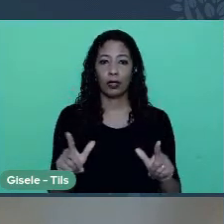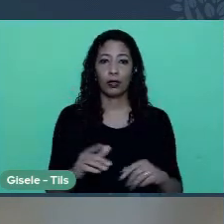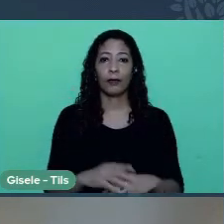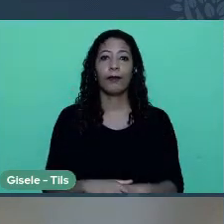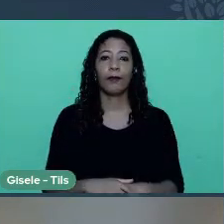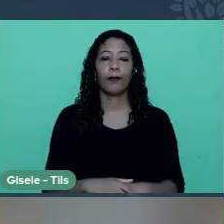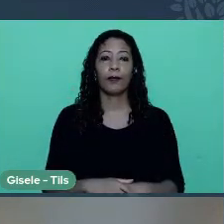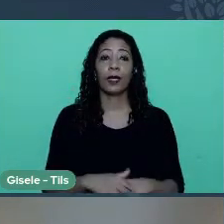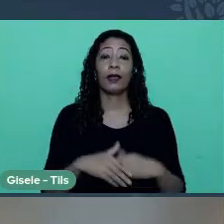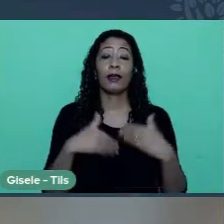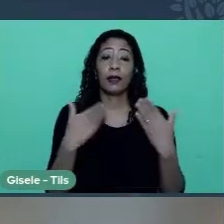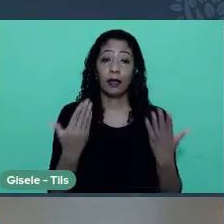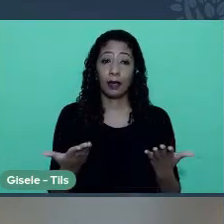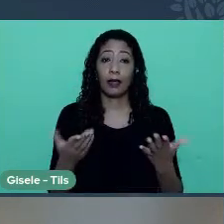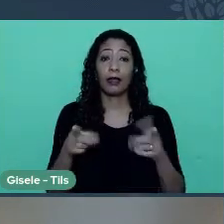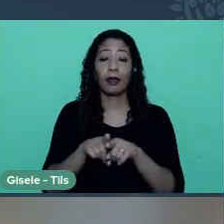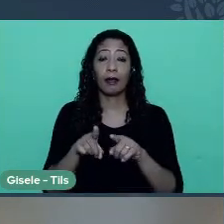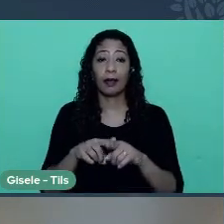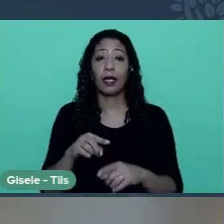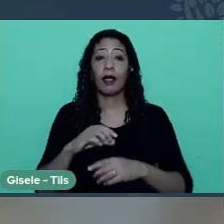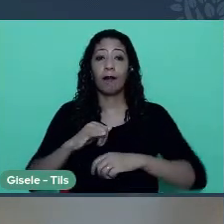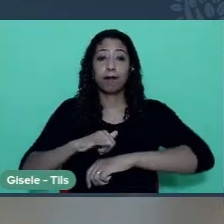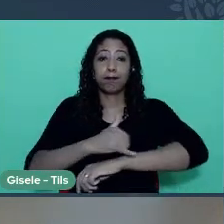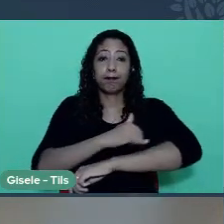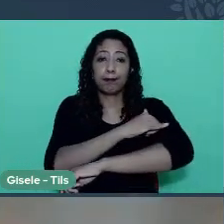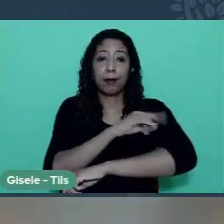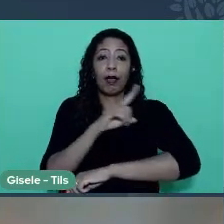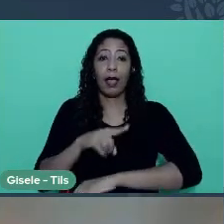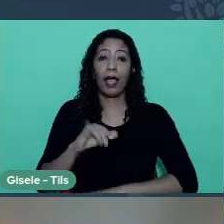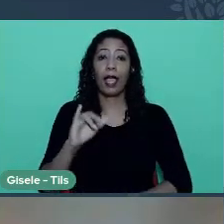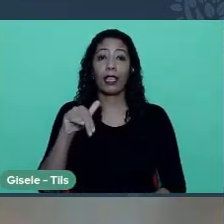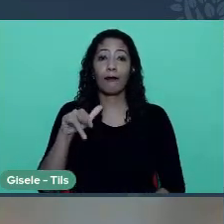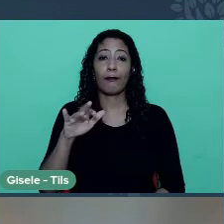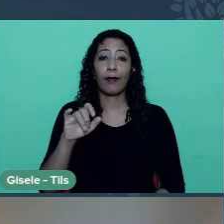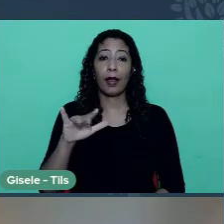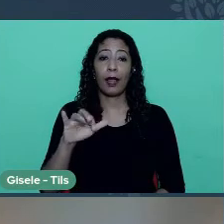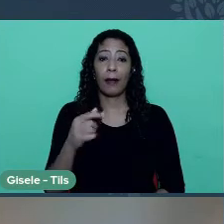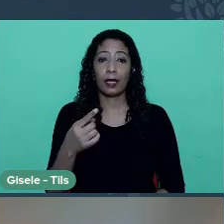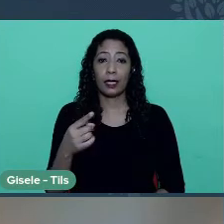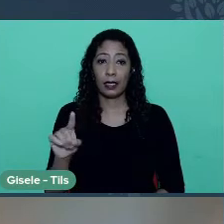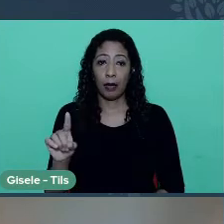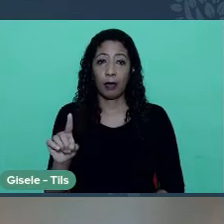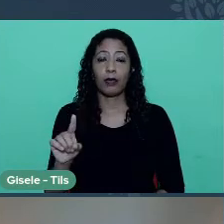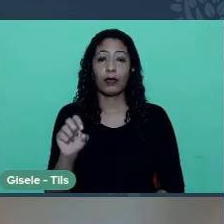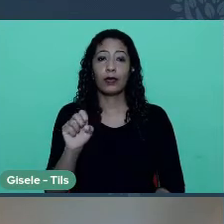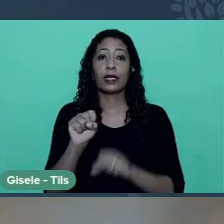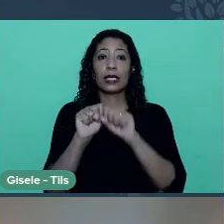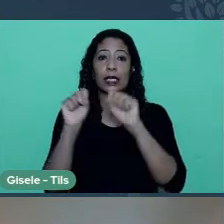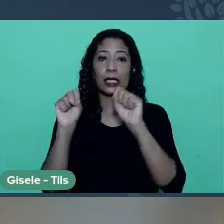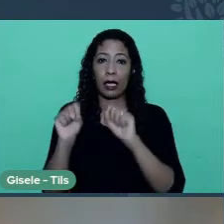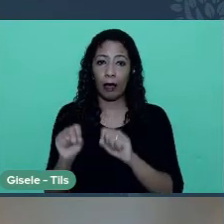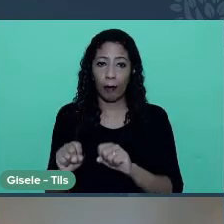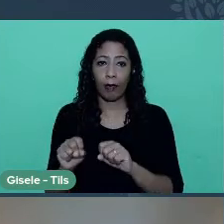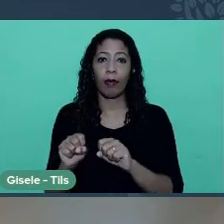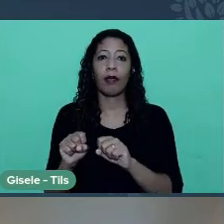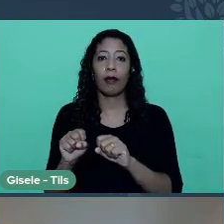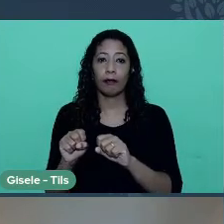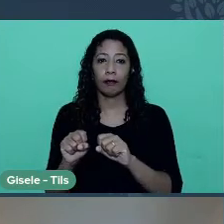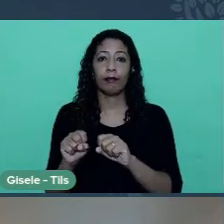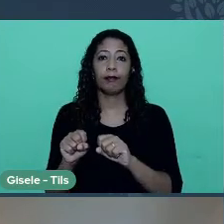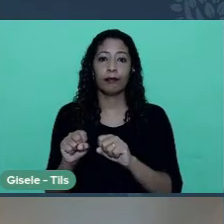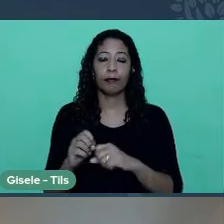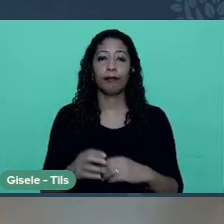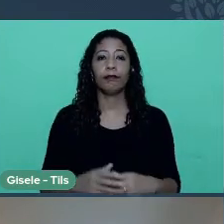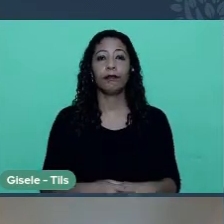é uma inflamação sistêmica, que ela é considerada de baixo grau não significa menos gravidade, apenas uma